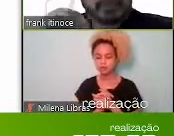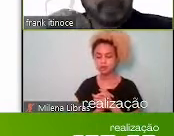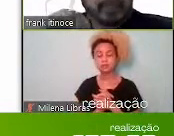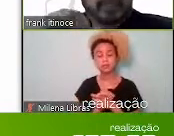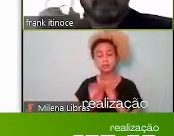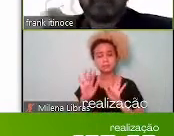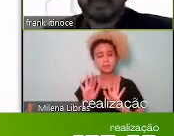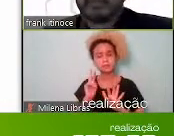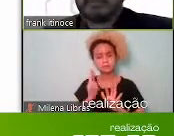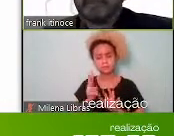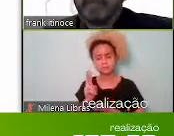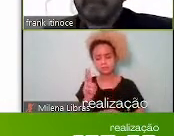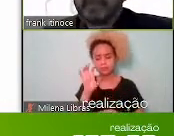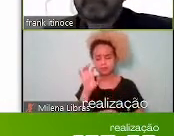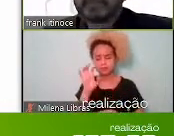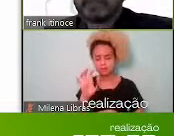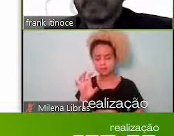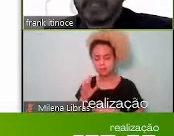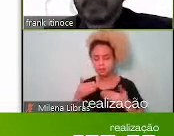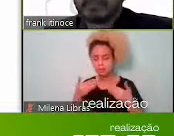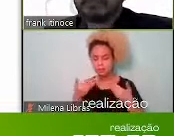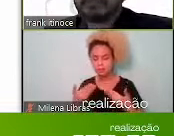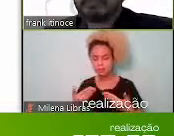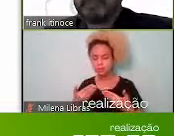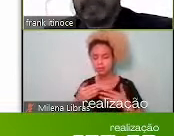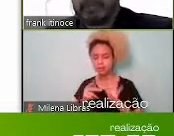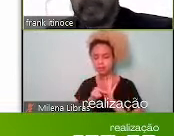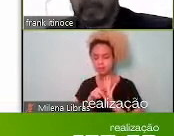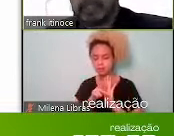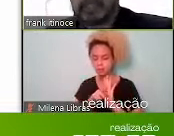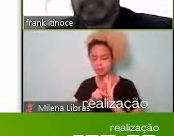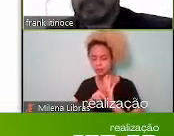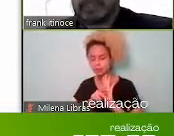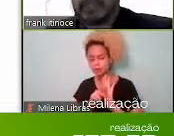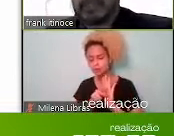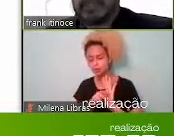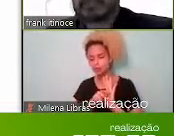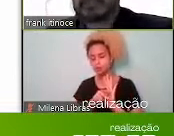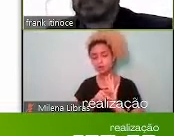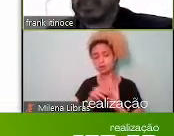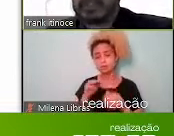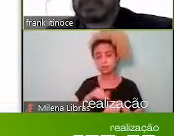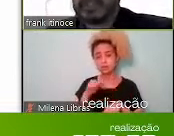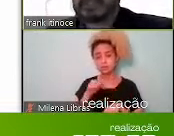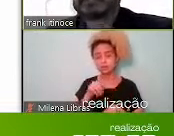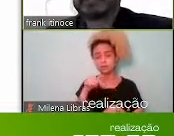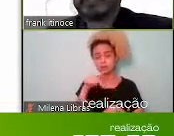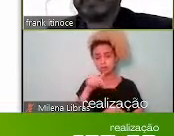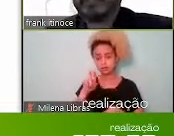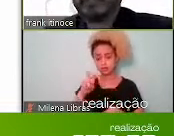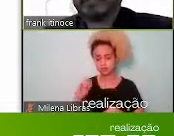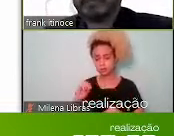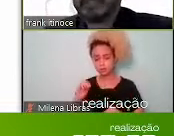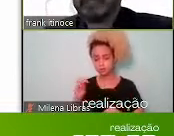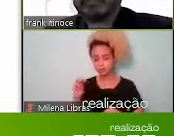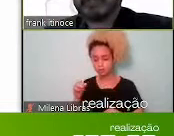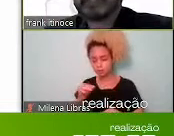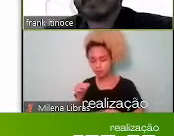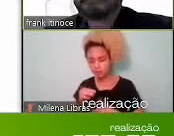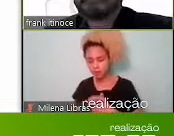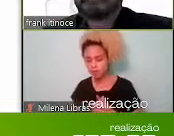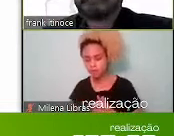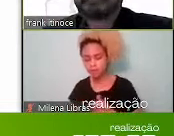Mas é sempre isso daí, tá? Então, faça o projeto para maiores que 750 metros ou 1.500 metros, dependendo